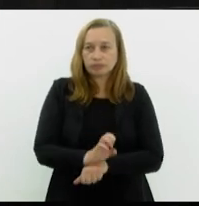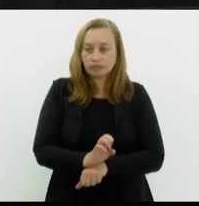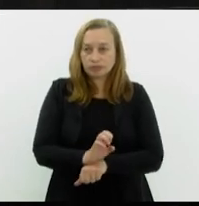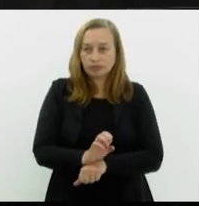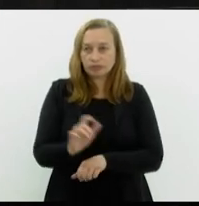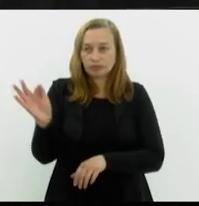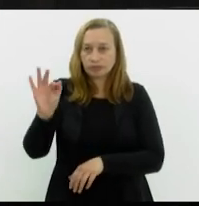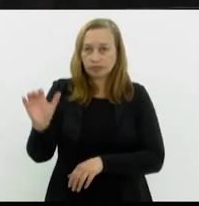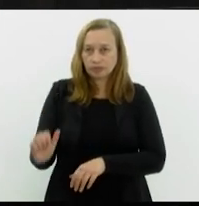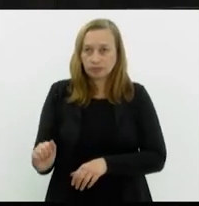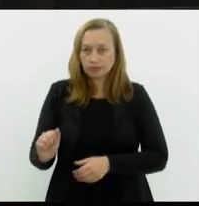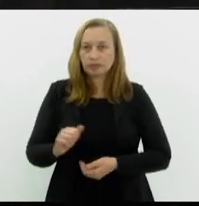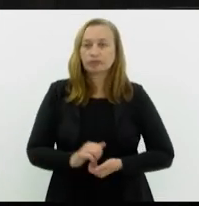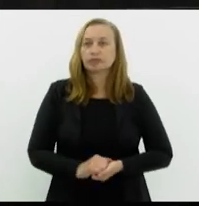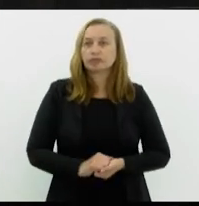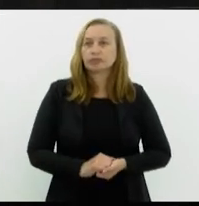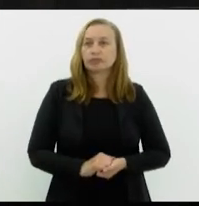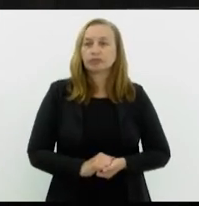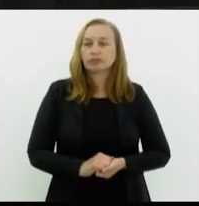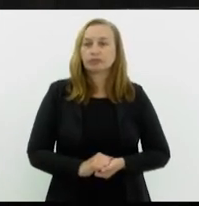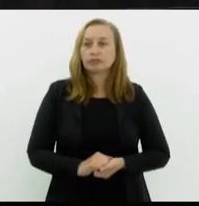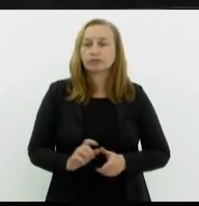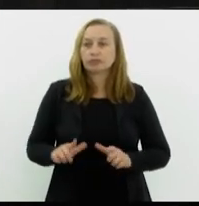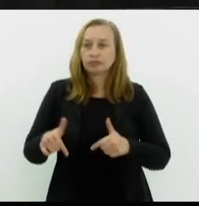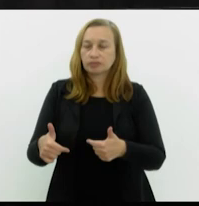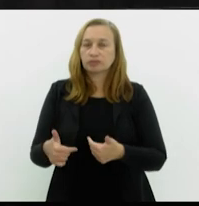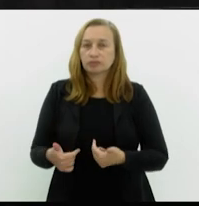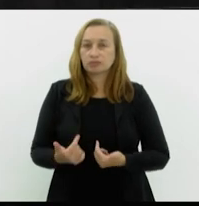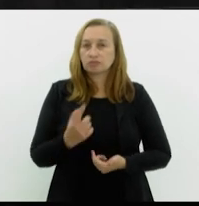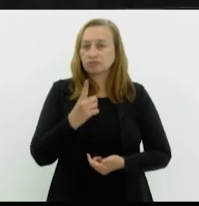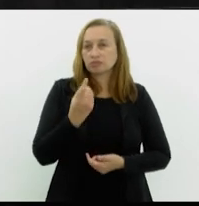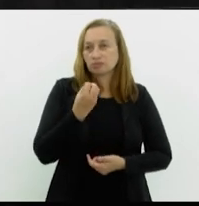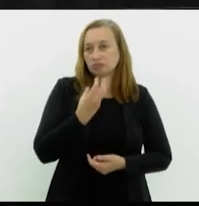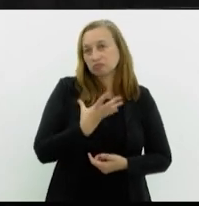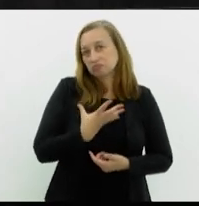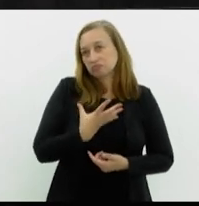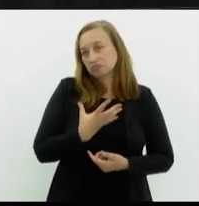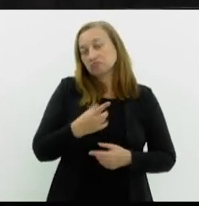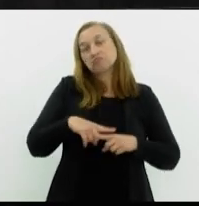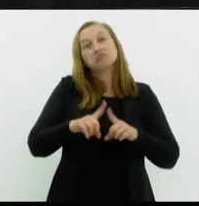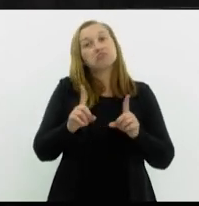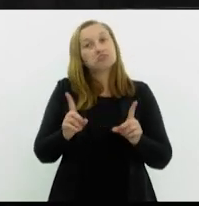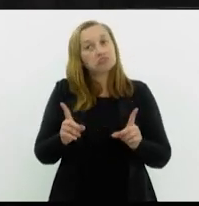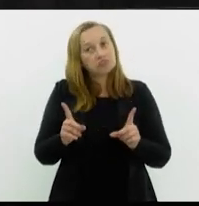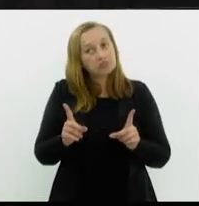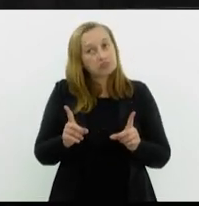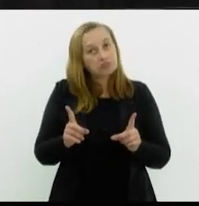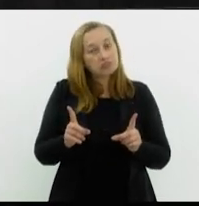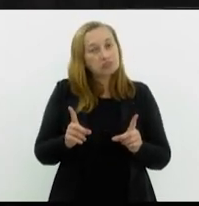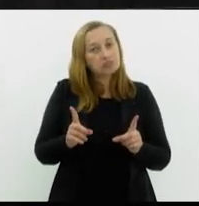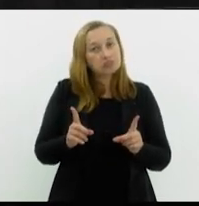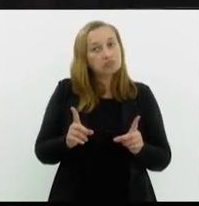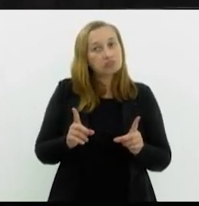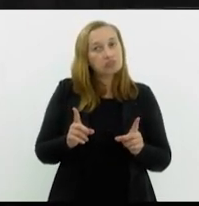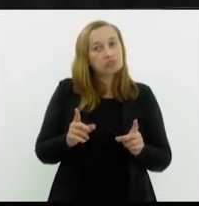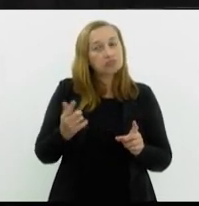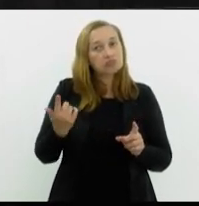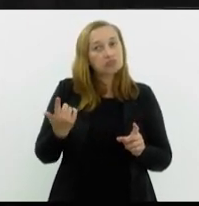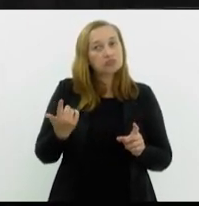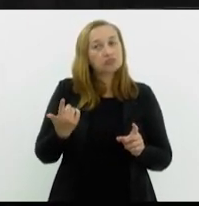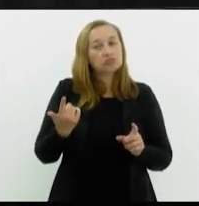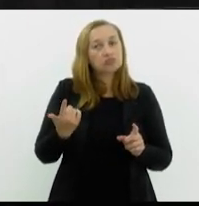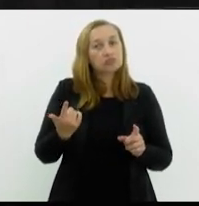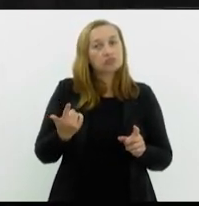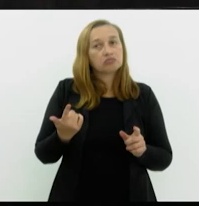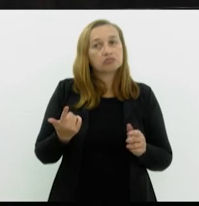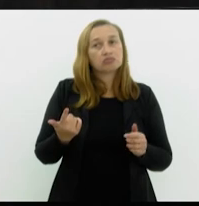Fazenda. Não foi o ideal, mas foi o possível, na esperança